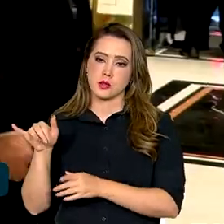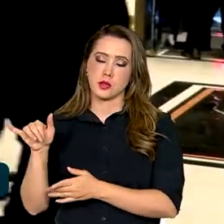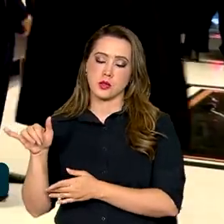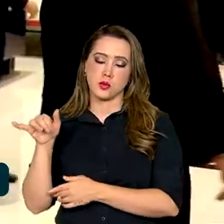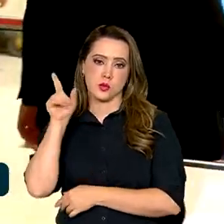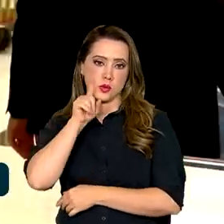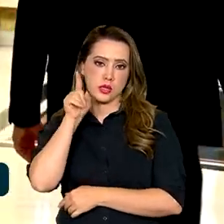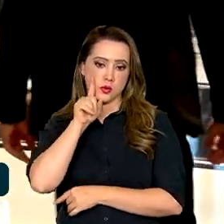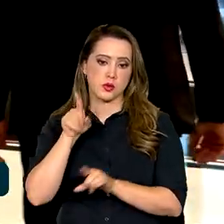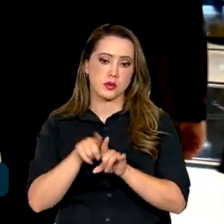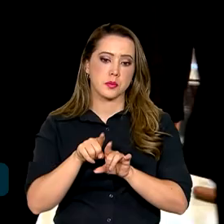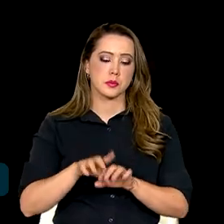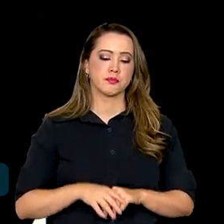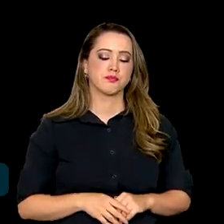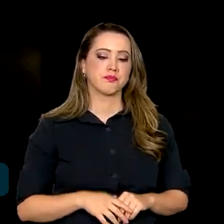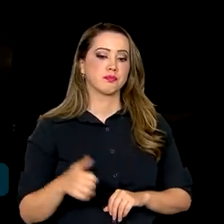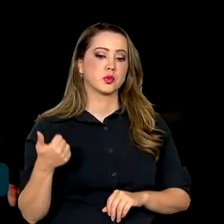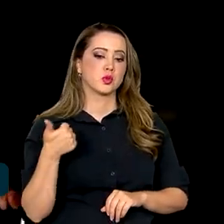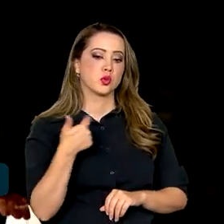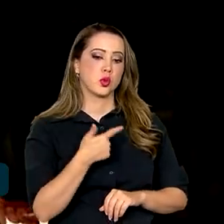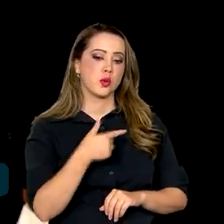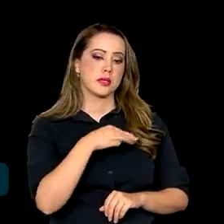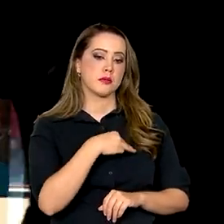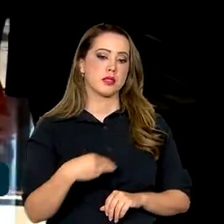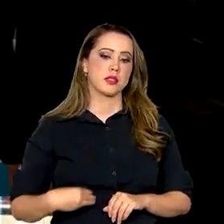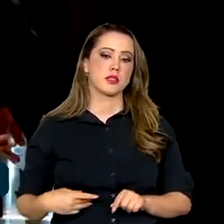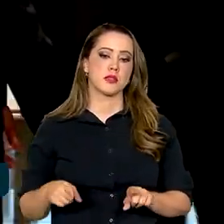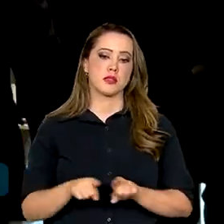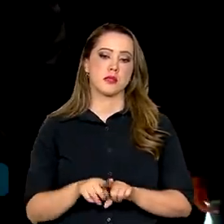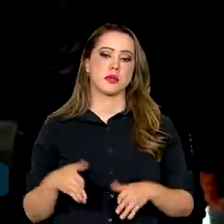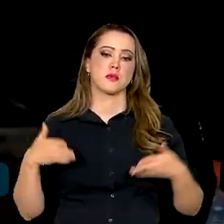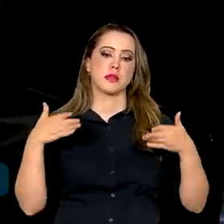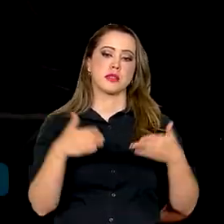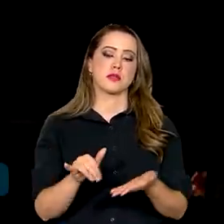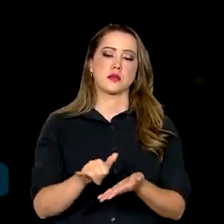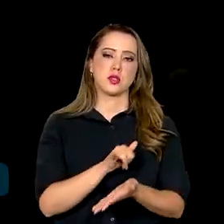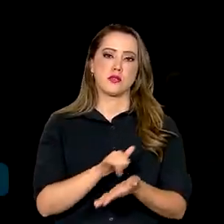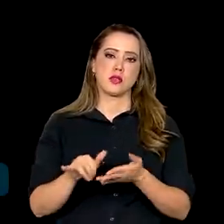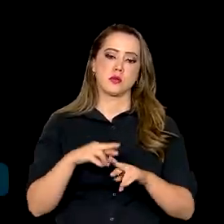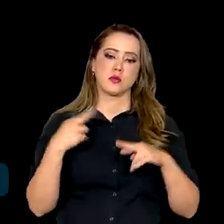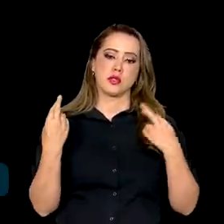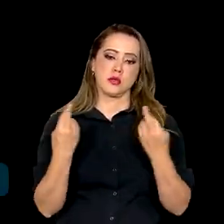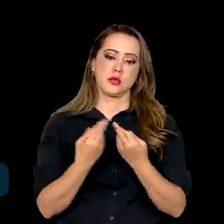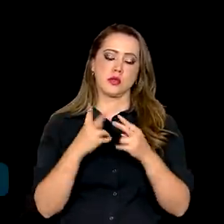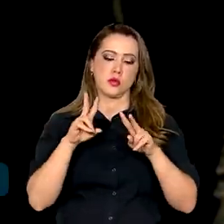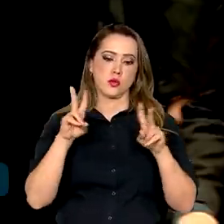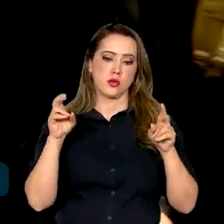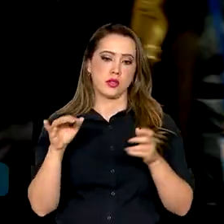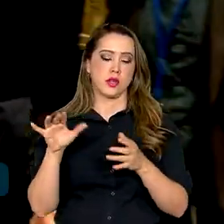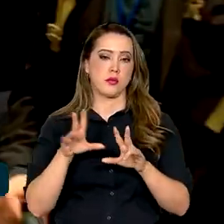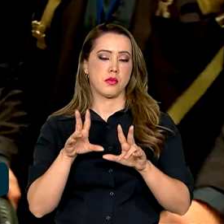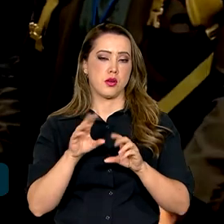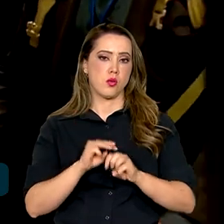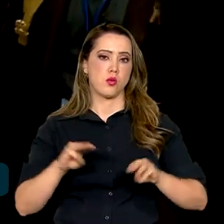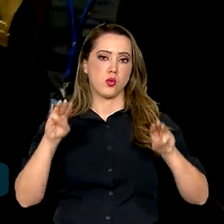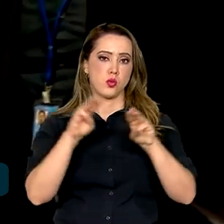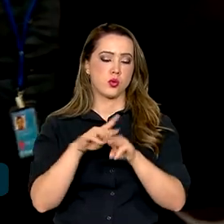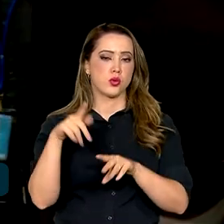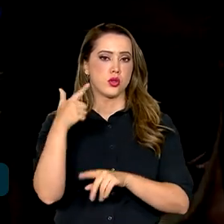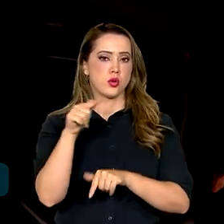norte-americanos. Pelo menos 12 ministros de Estado também estão em Nova York para reuniões relacionadas à ONU e